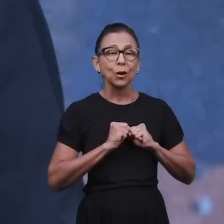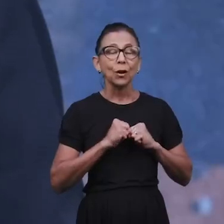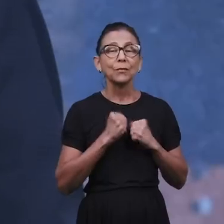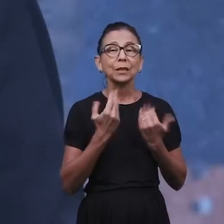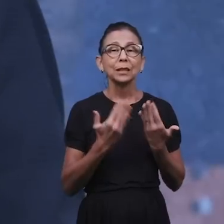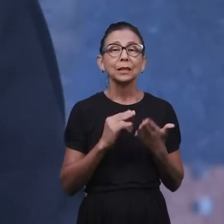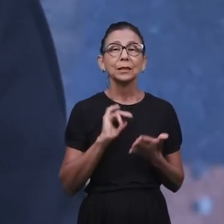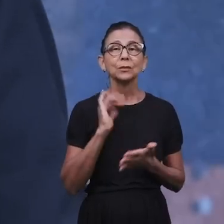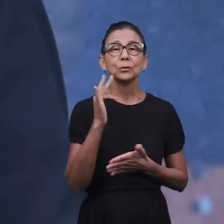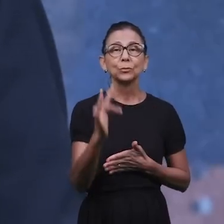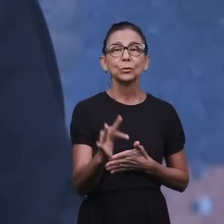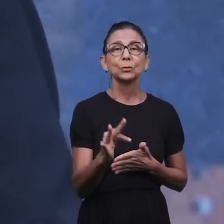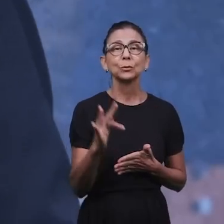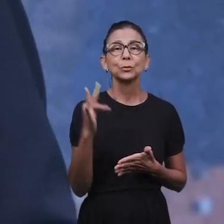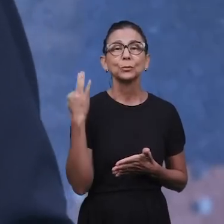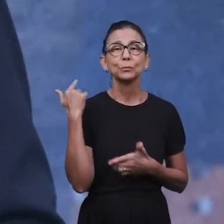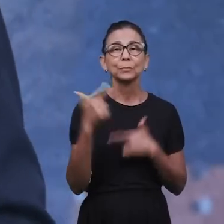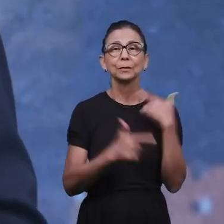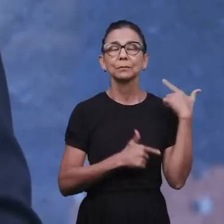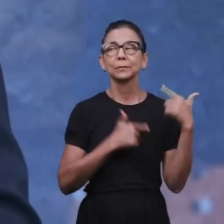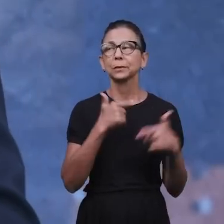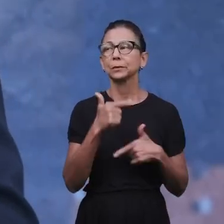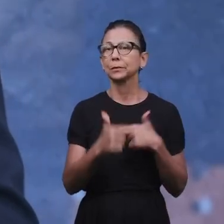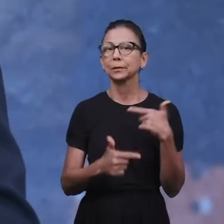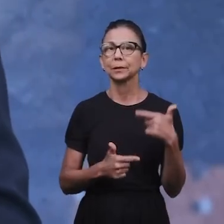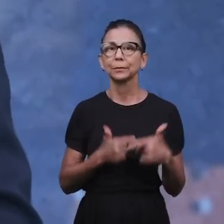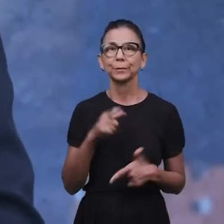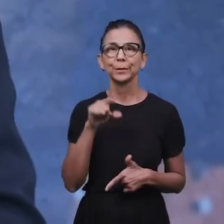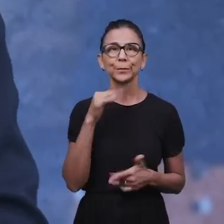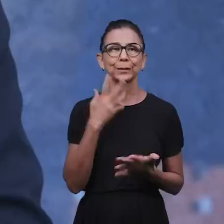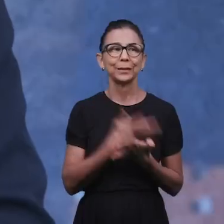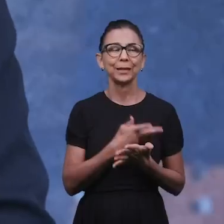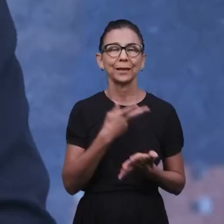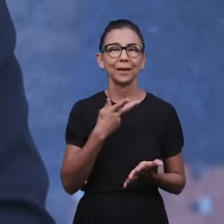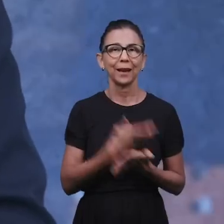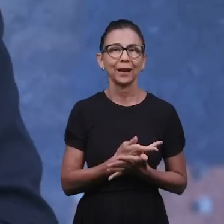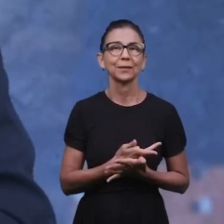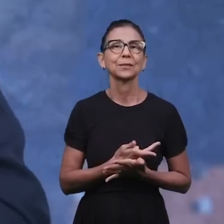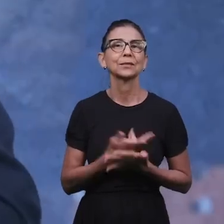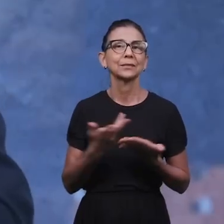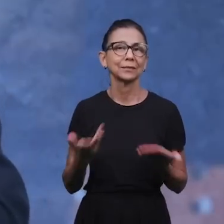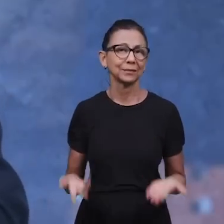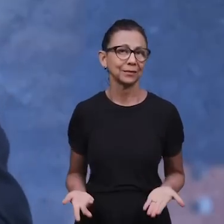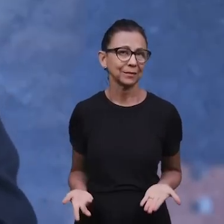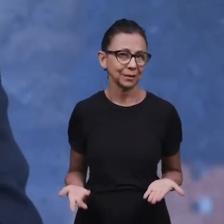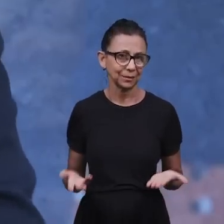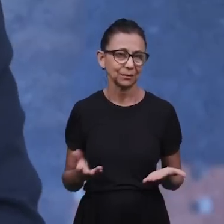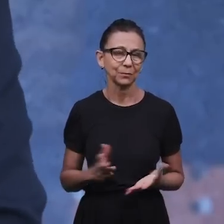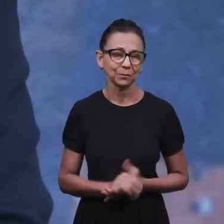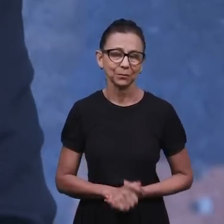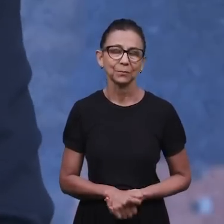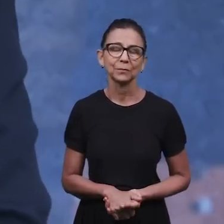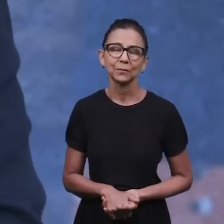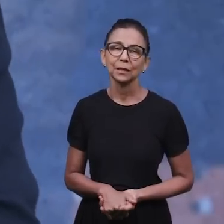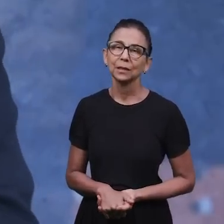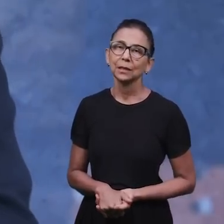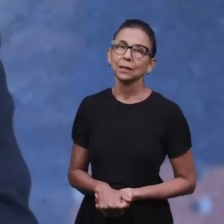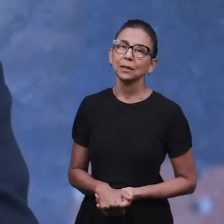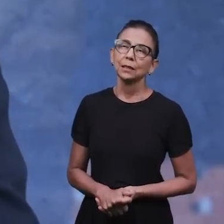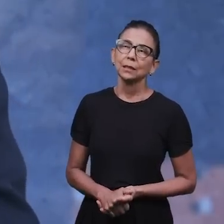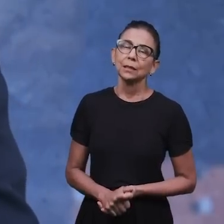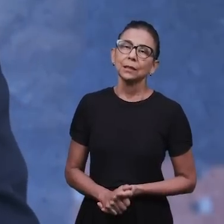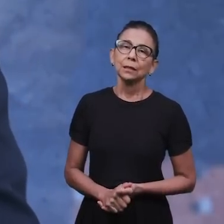muito atuais sobre pequenos detalhes na vida do crente, que isso pode, isso não pode, agora